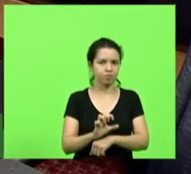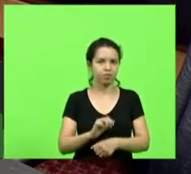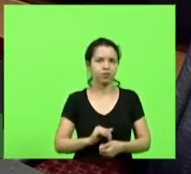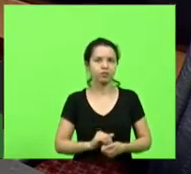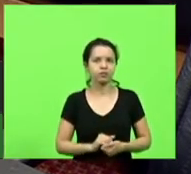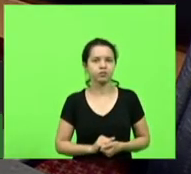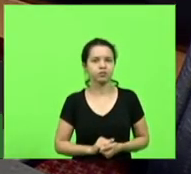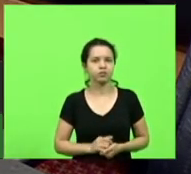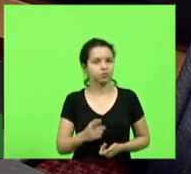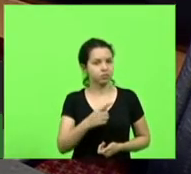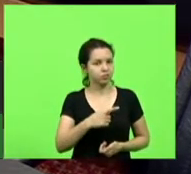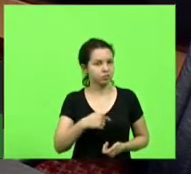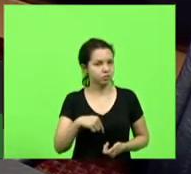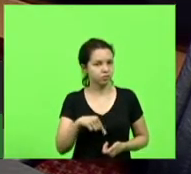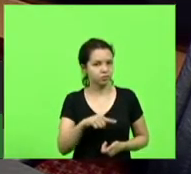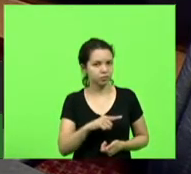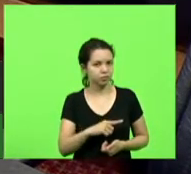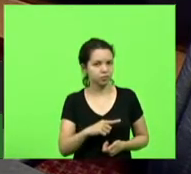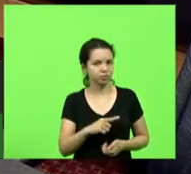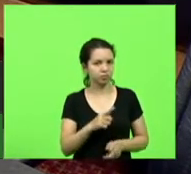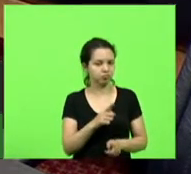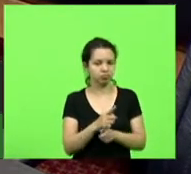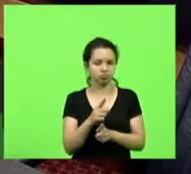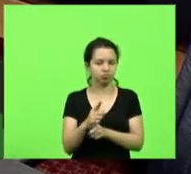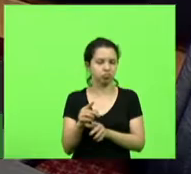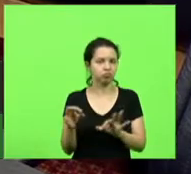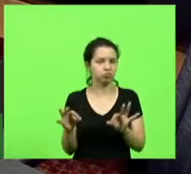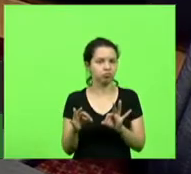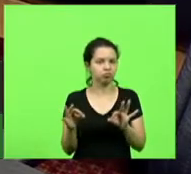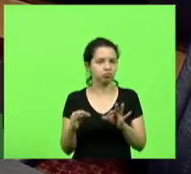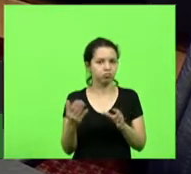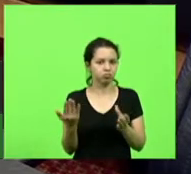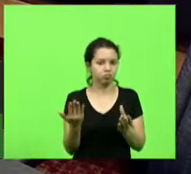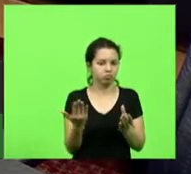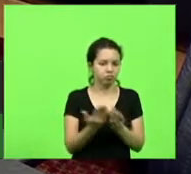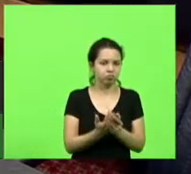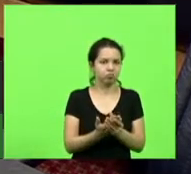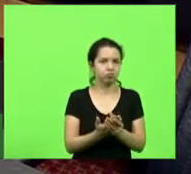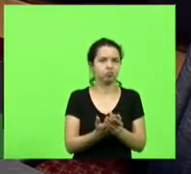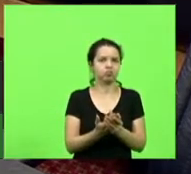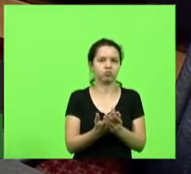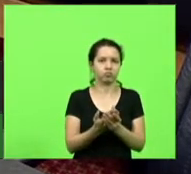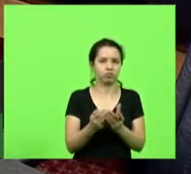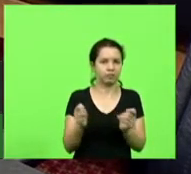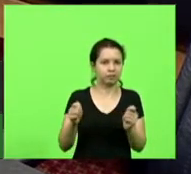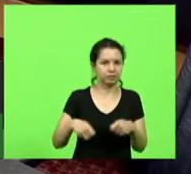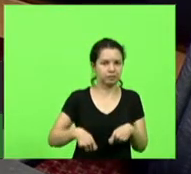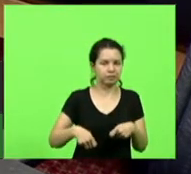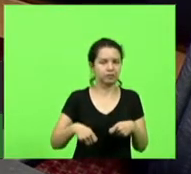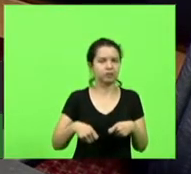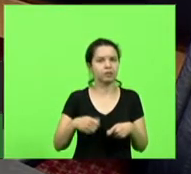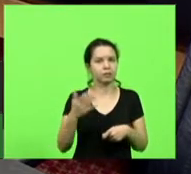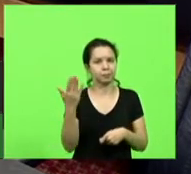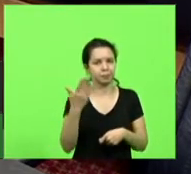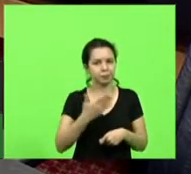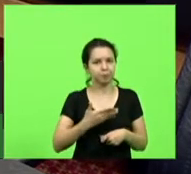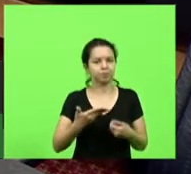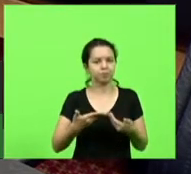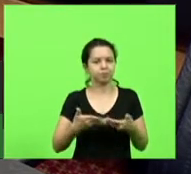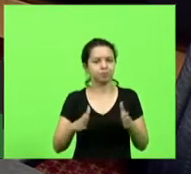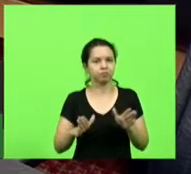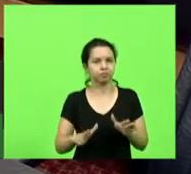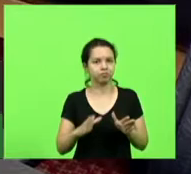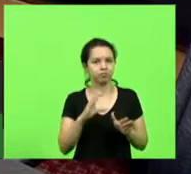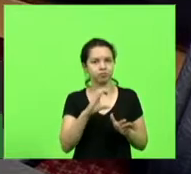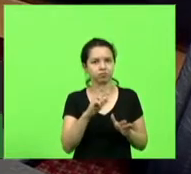Nós não encontramos no processo um fato determinante o suficiente para a abertura de uma